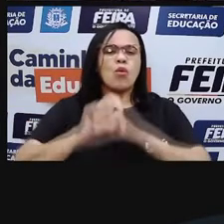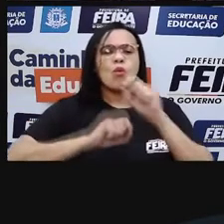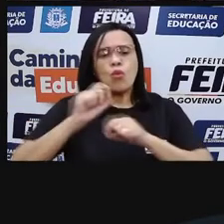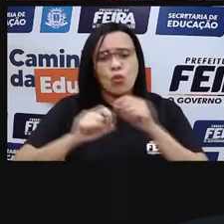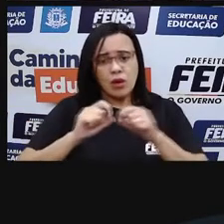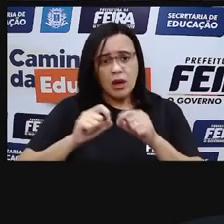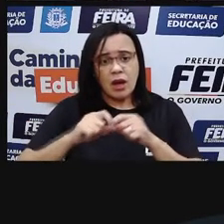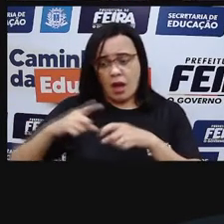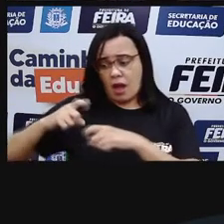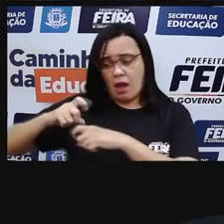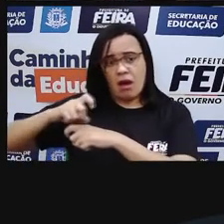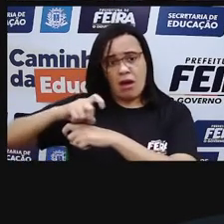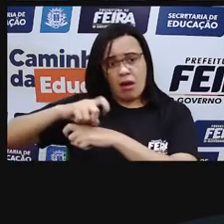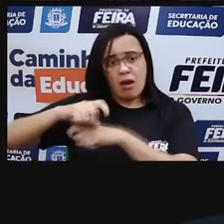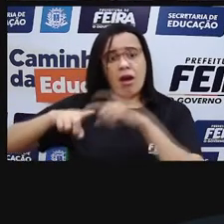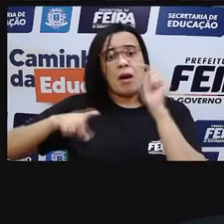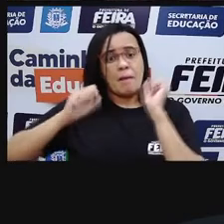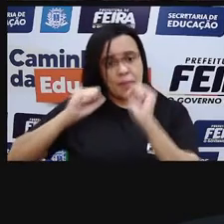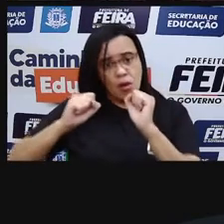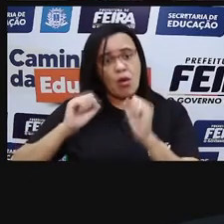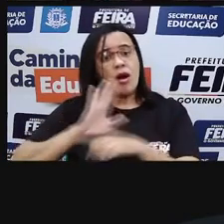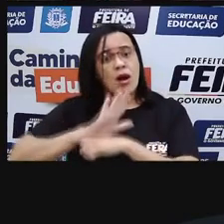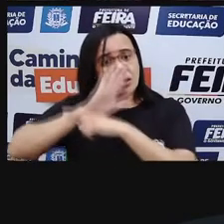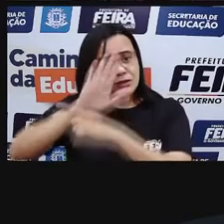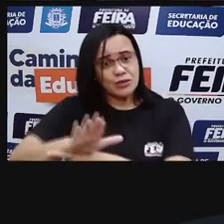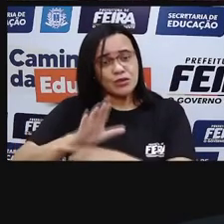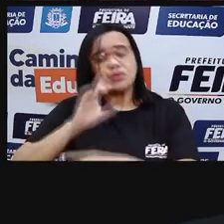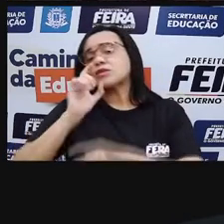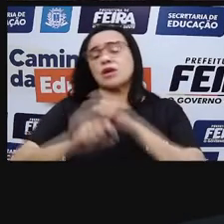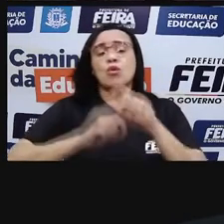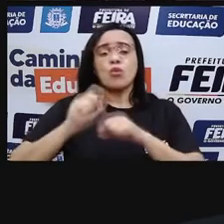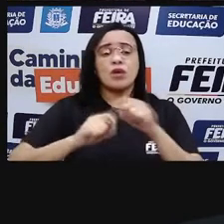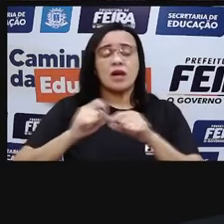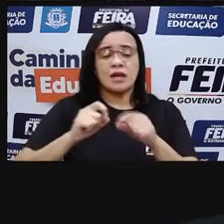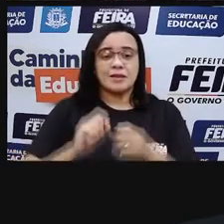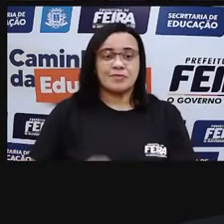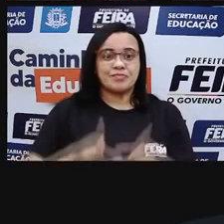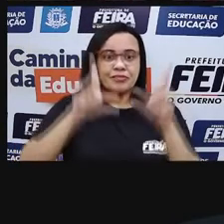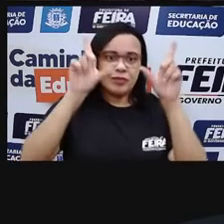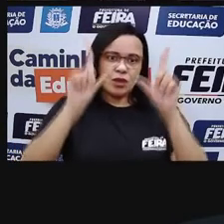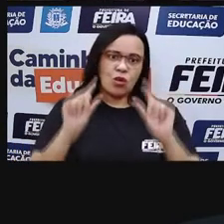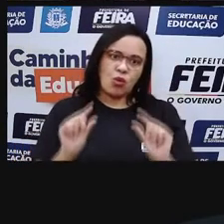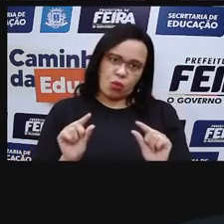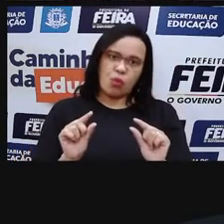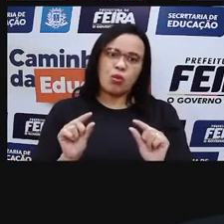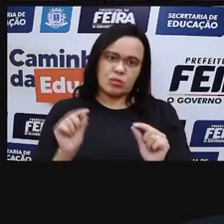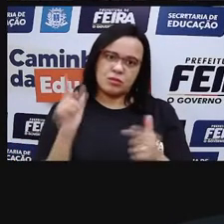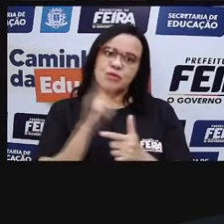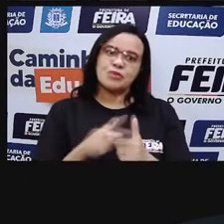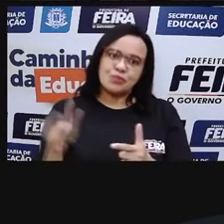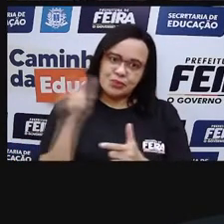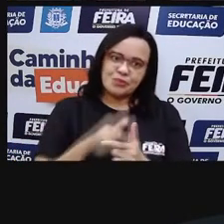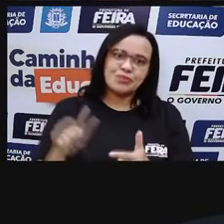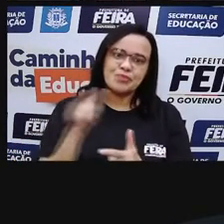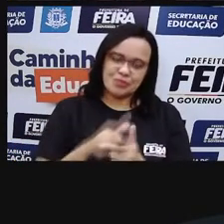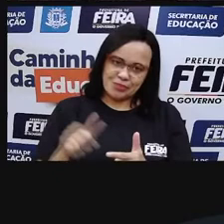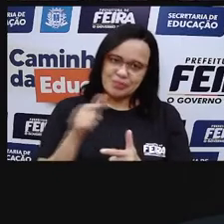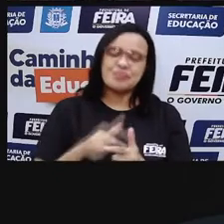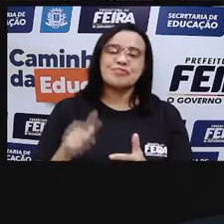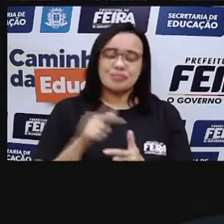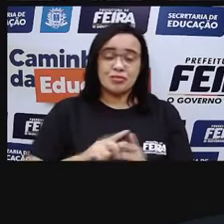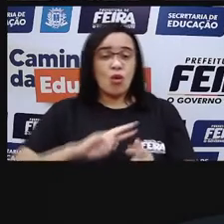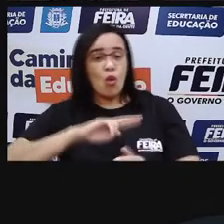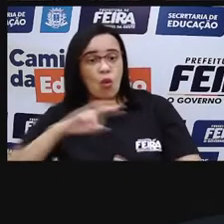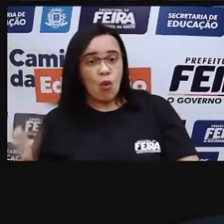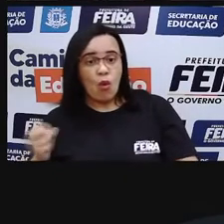esses micro-organismos. Para quê? Para suprimir, ou seja, para diminuir o crescimento, para diminuir o tamanho ou